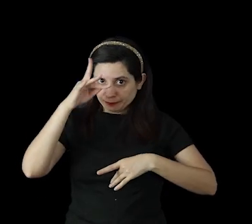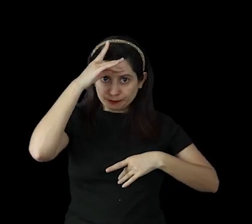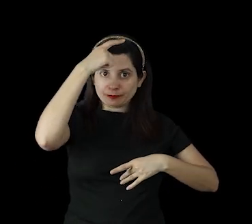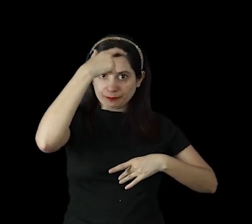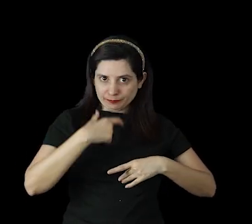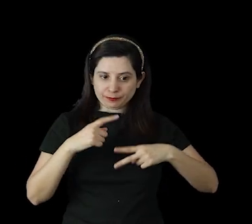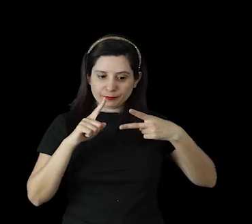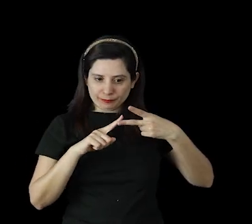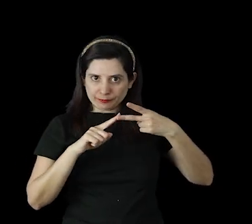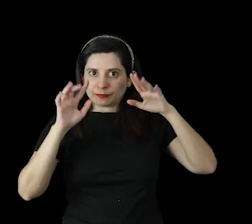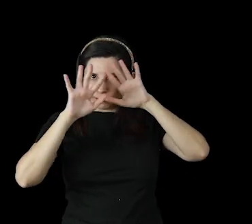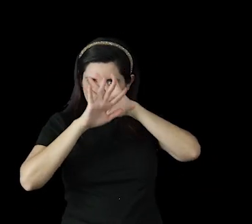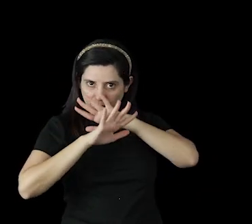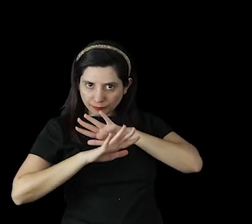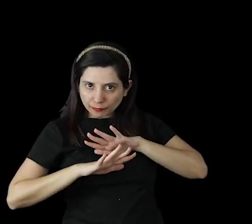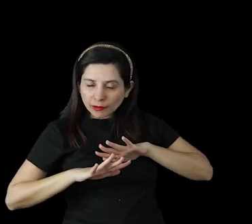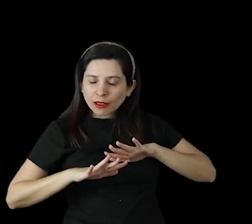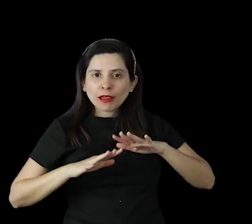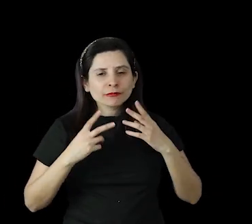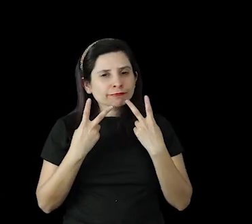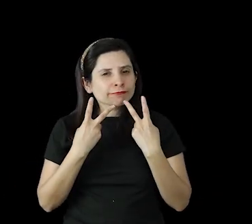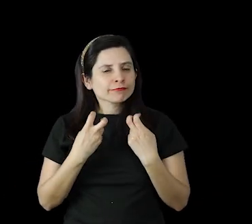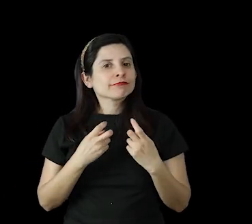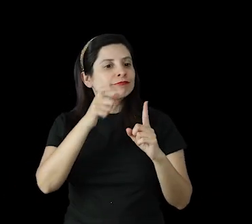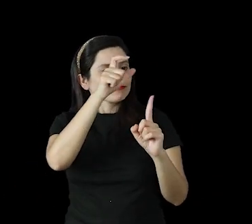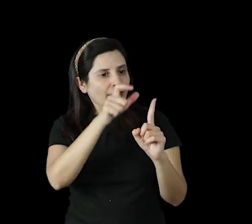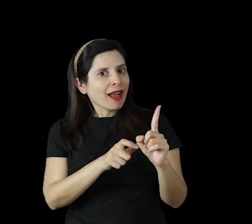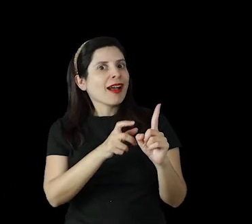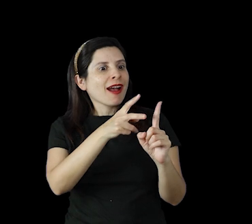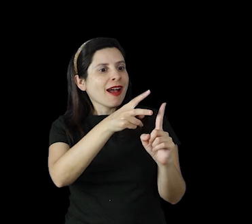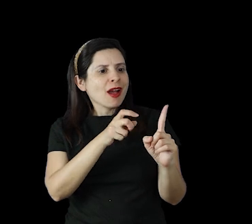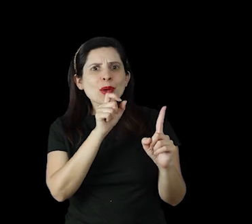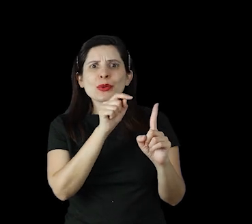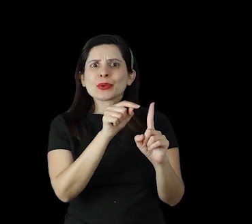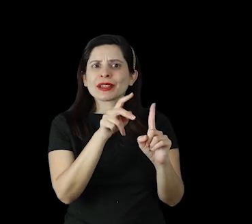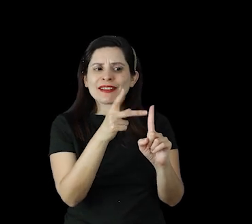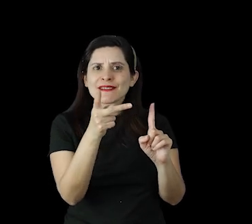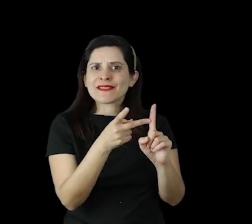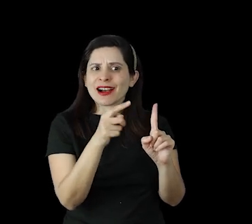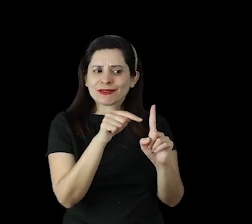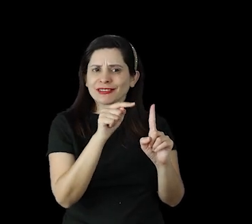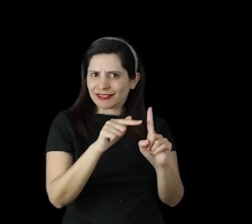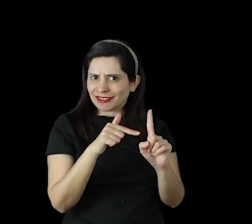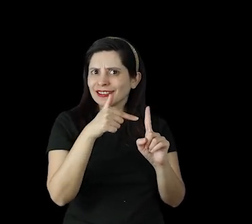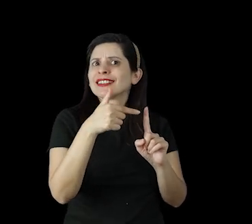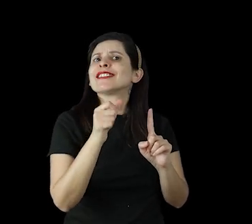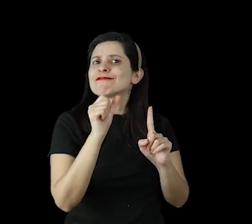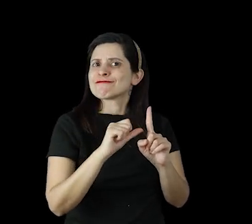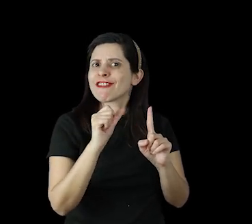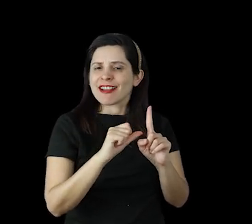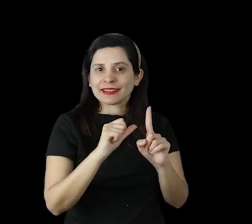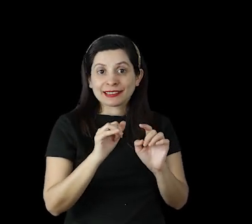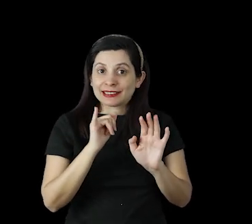começa a ver muito o nosso personagem, porque o que que ele fala e o que que ele faz,